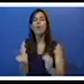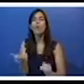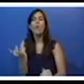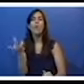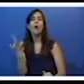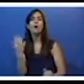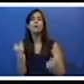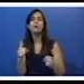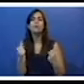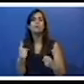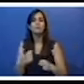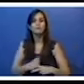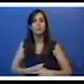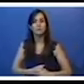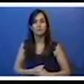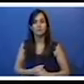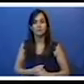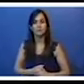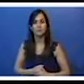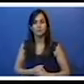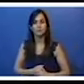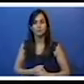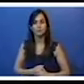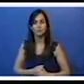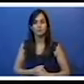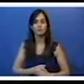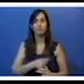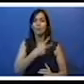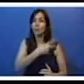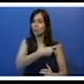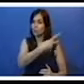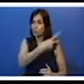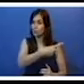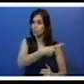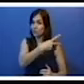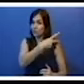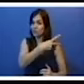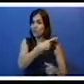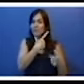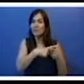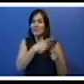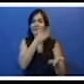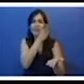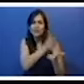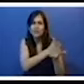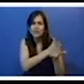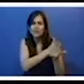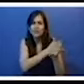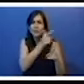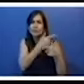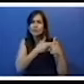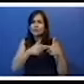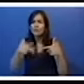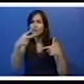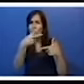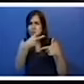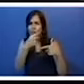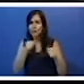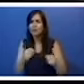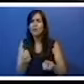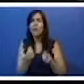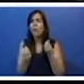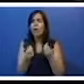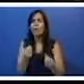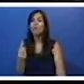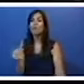preciso para formar um hexágono dois trapézio ele foi dividido por dois Então como que